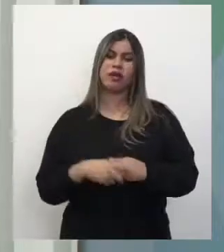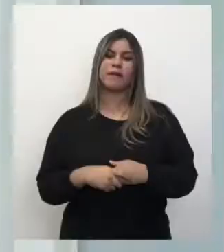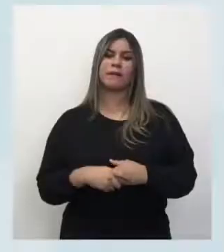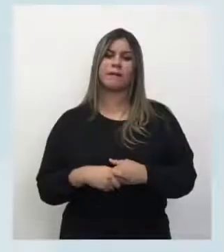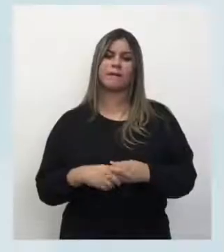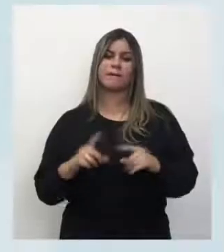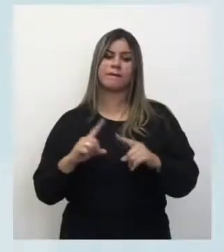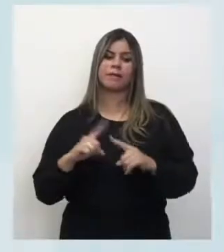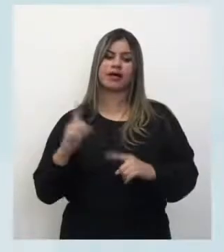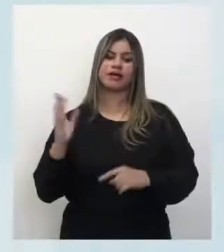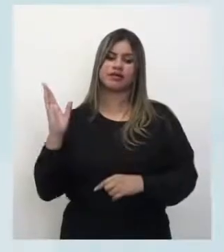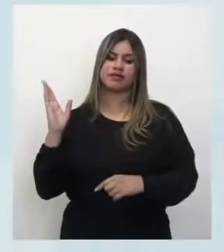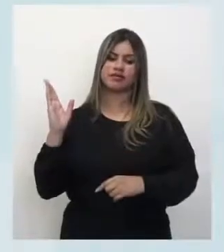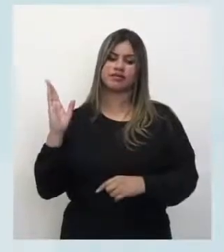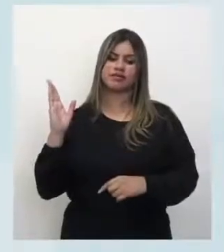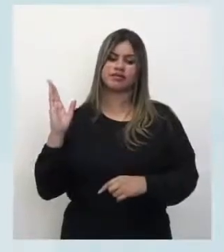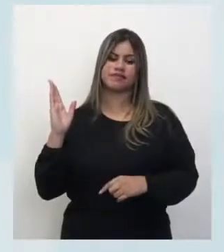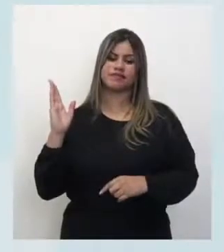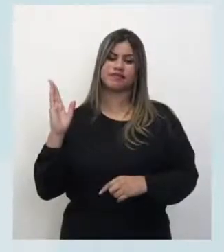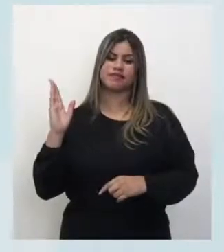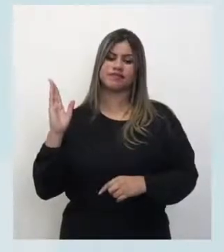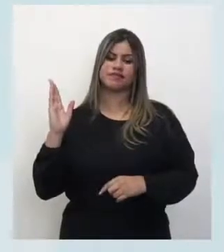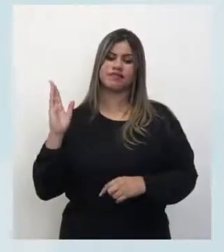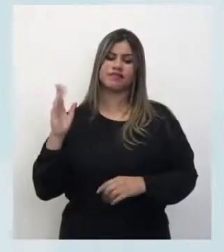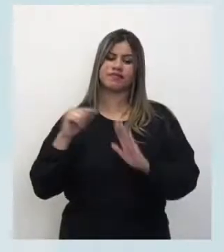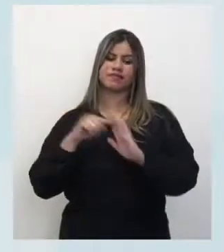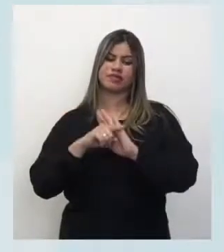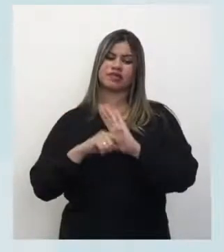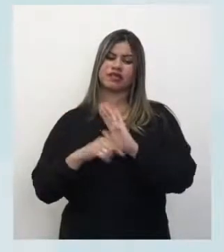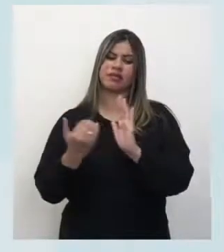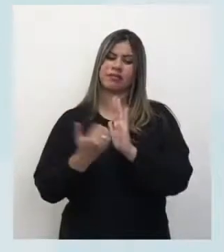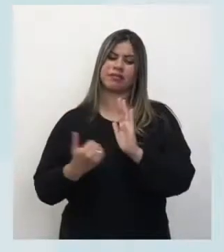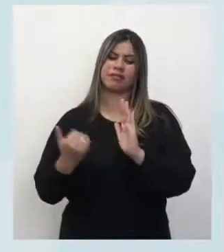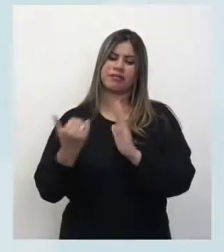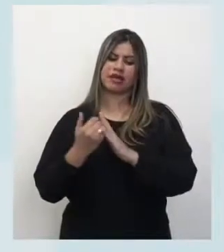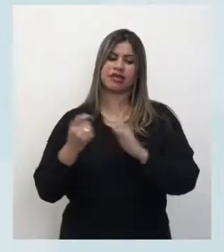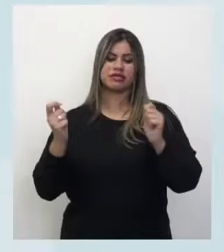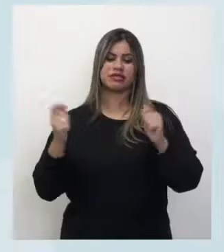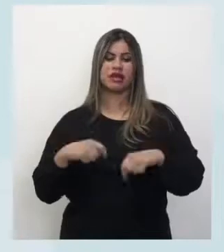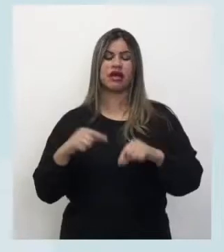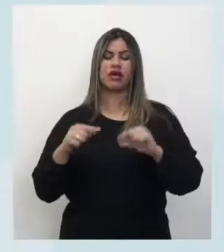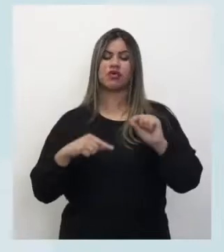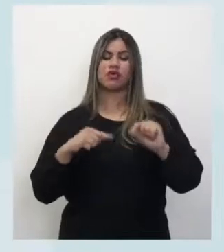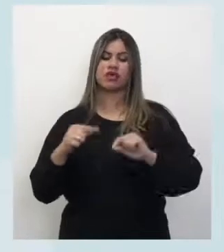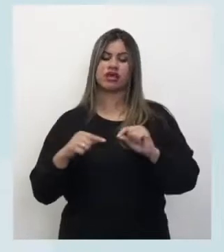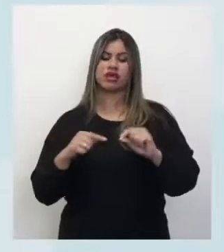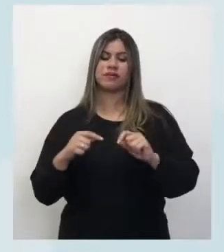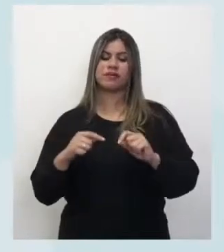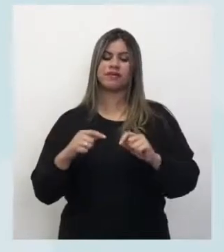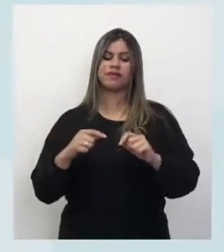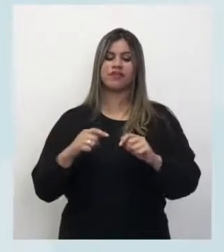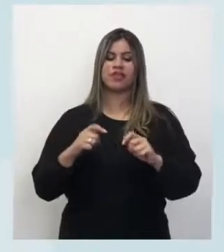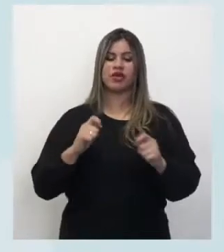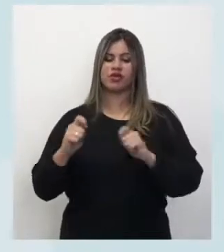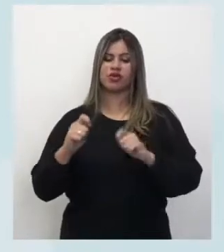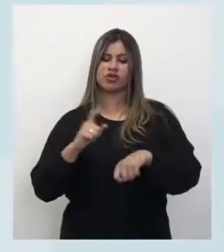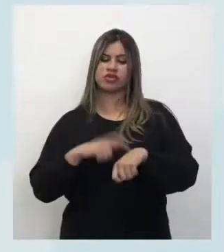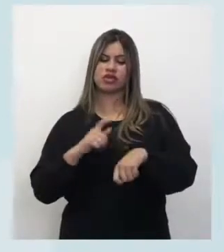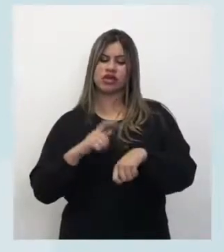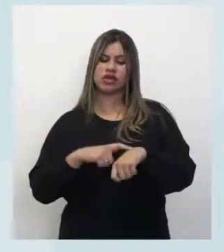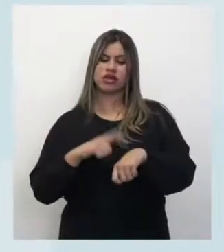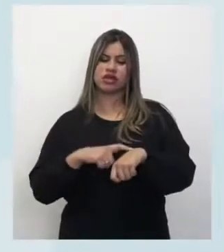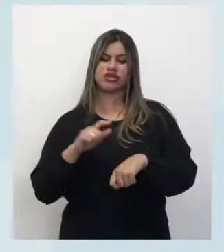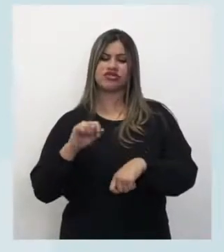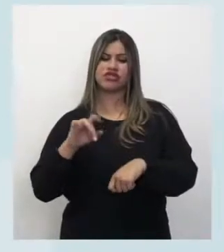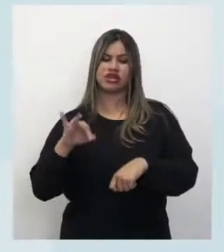mas aqui ajuda a gente a perceber isso. Olha, eu preciso pesquisar um pouco mais, entender um pouco mais, né, o que é distribuição, o que é controle do tempo, o que é controle das